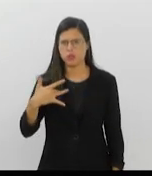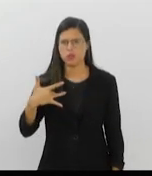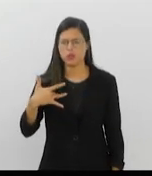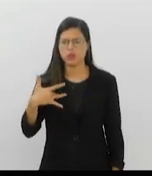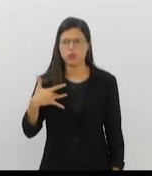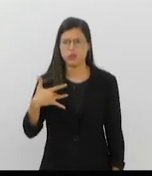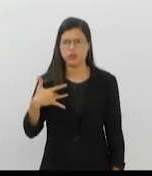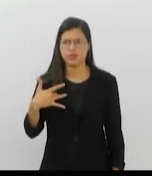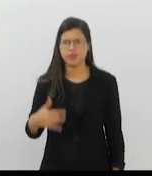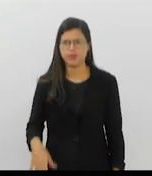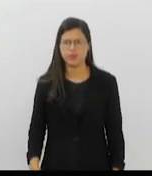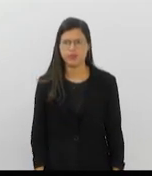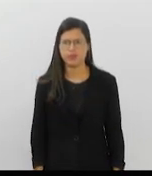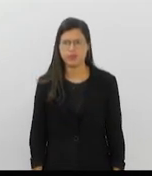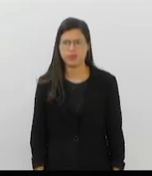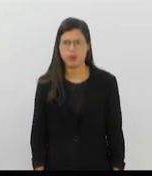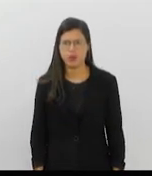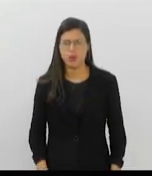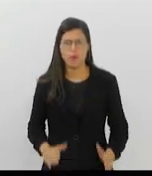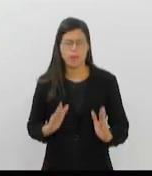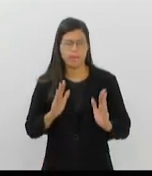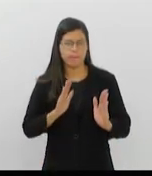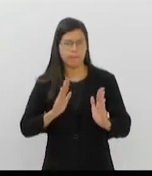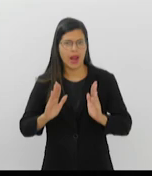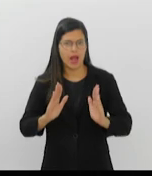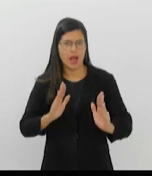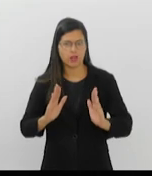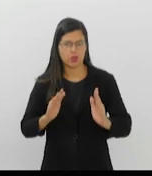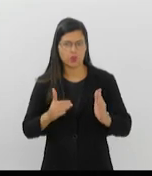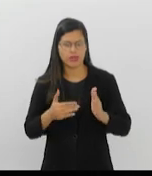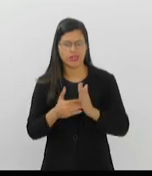saúde prorrogar o prazo